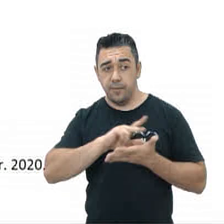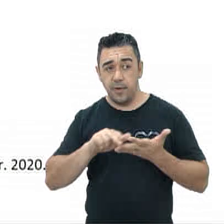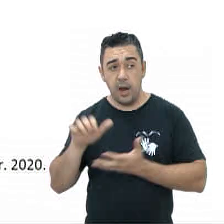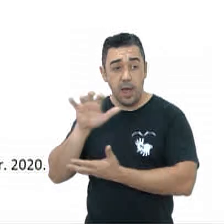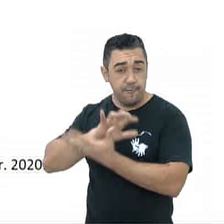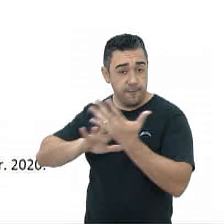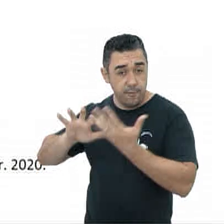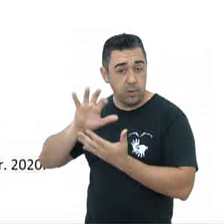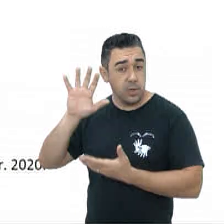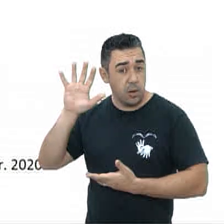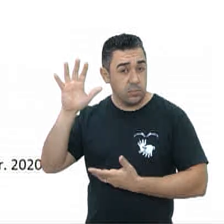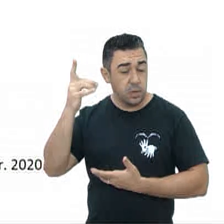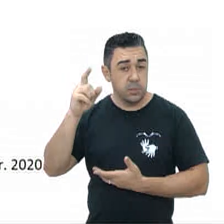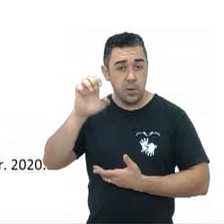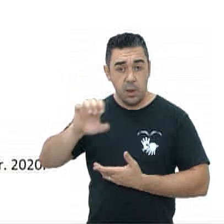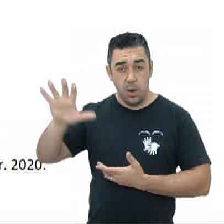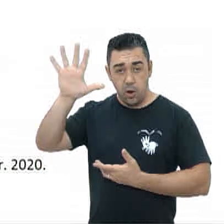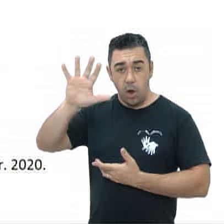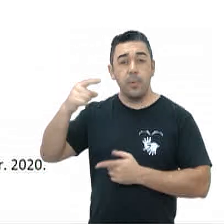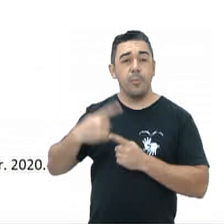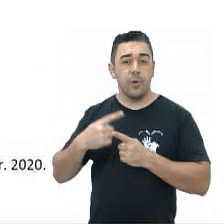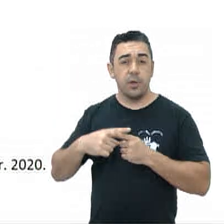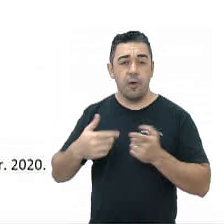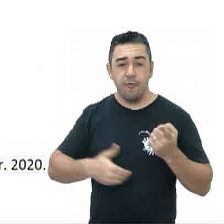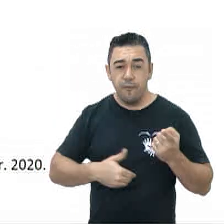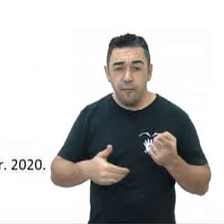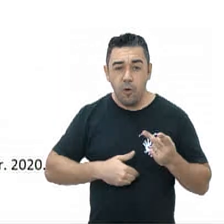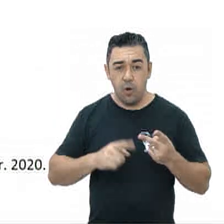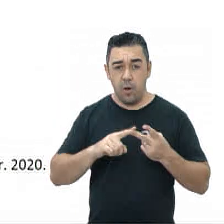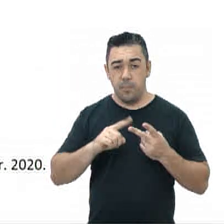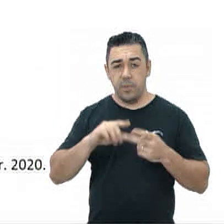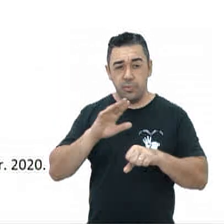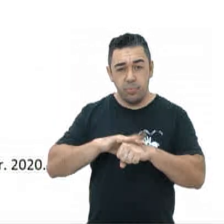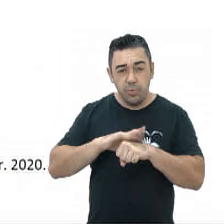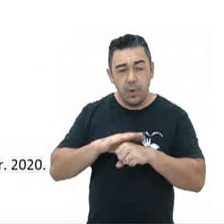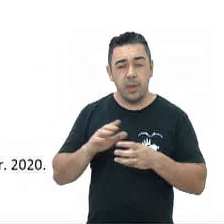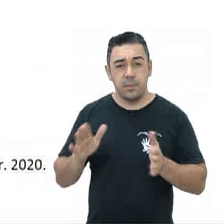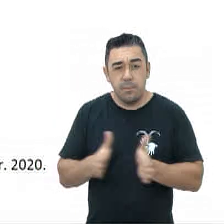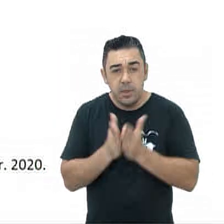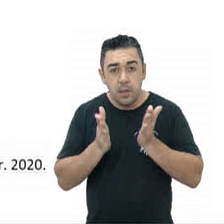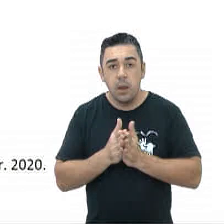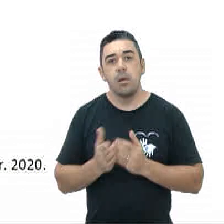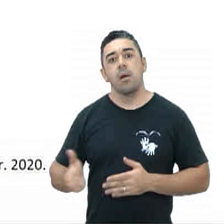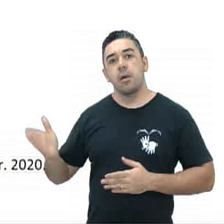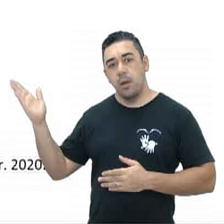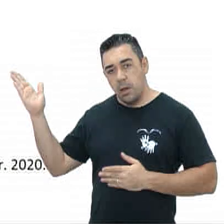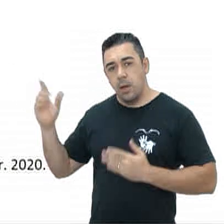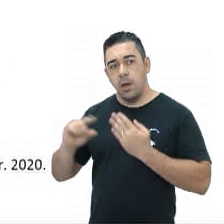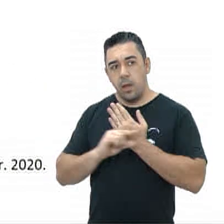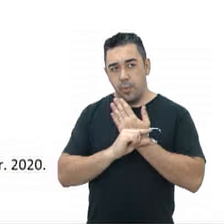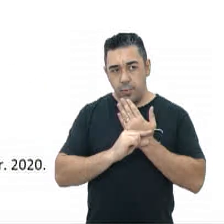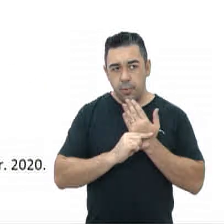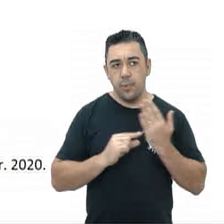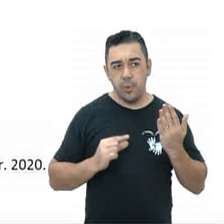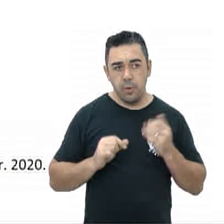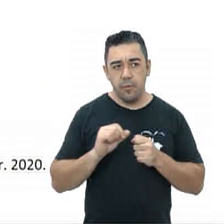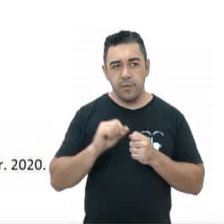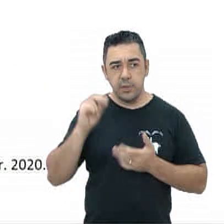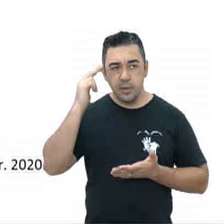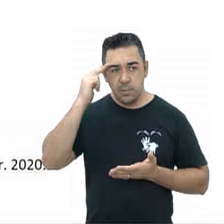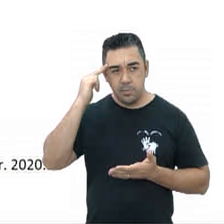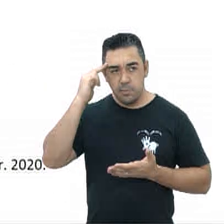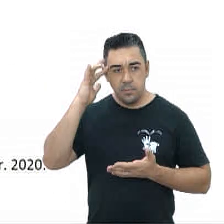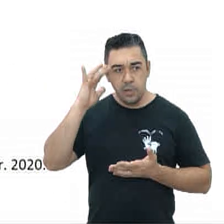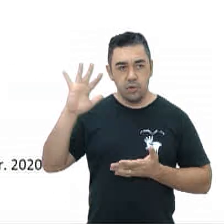revoltas ocorridas na Europa devido à fome, miséria e doença. É claro que o artista ele usou um pouco, né, do